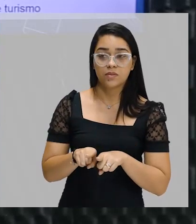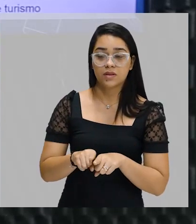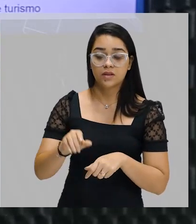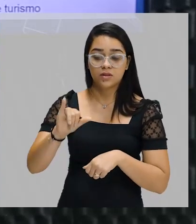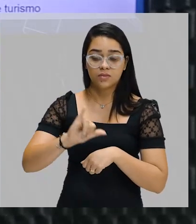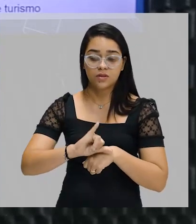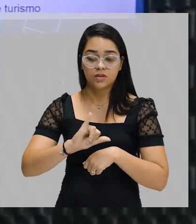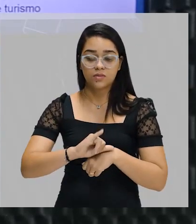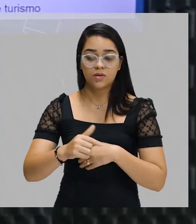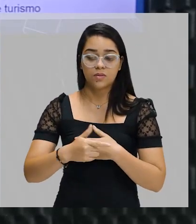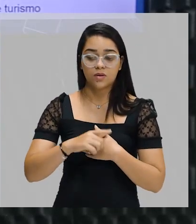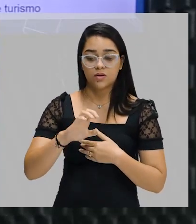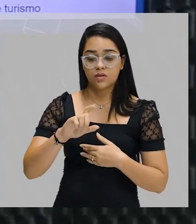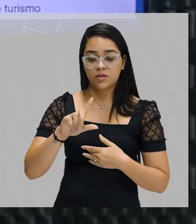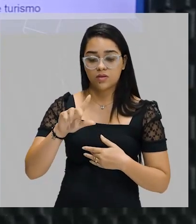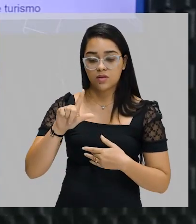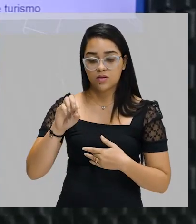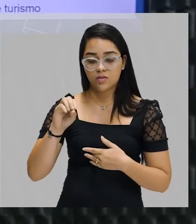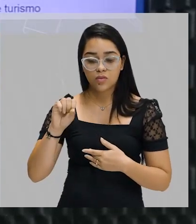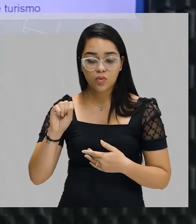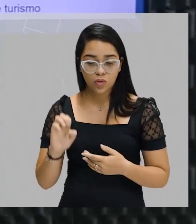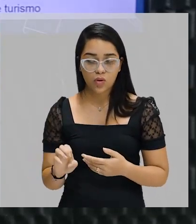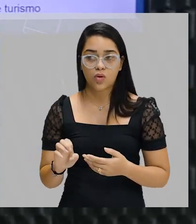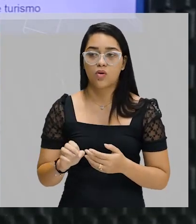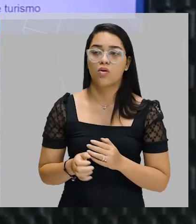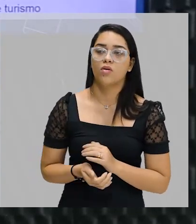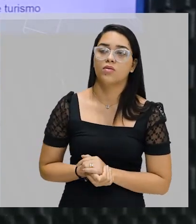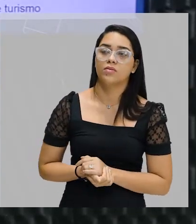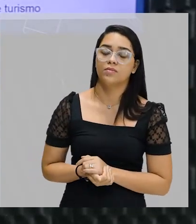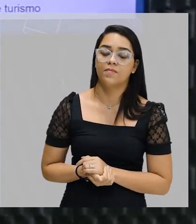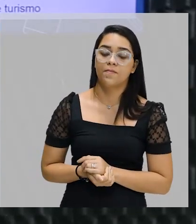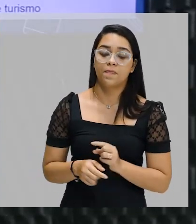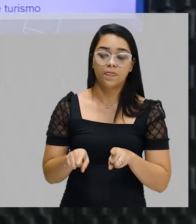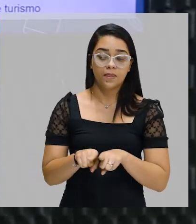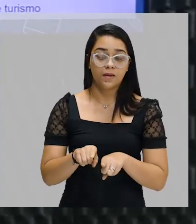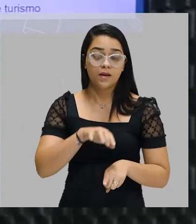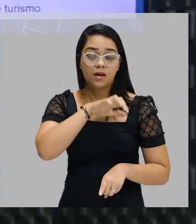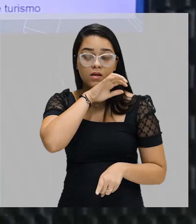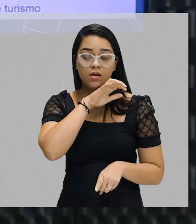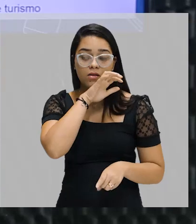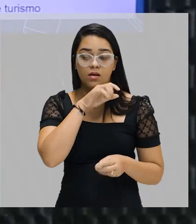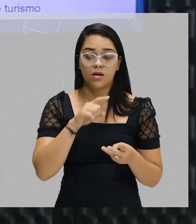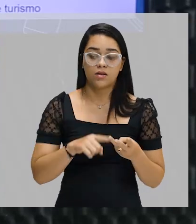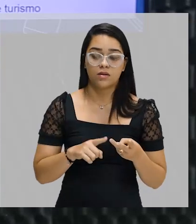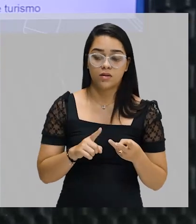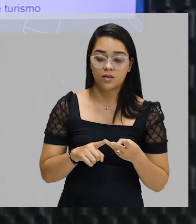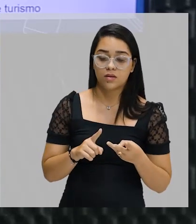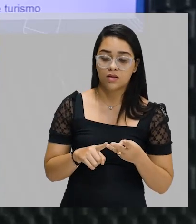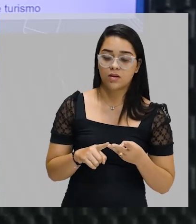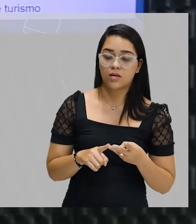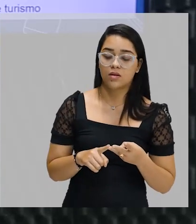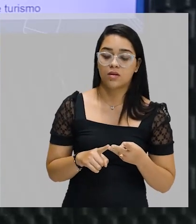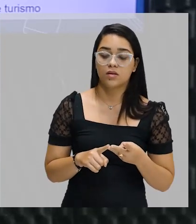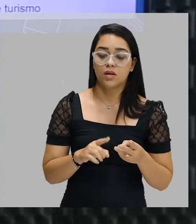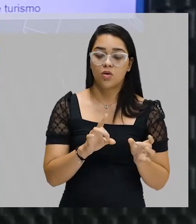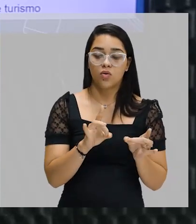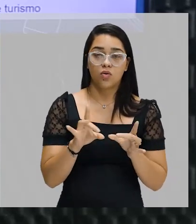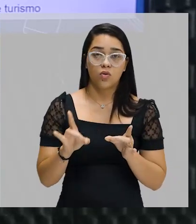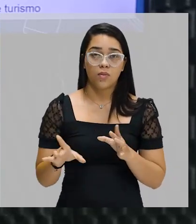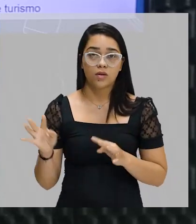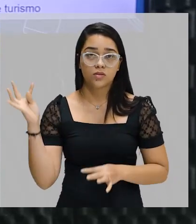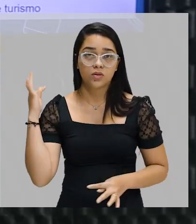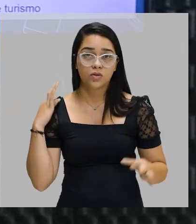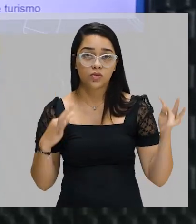temos destaque para as atividades de metalurgia, tá certo? Com a nossa Alumar. Nós temos também a produção de papel celulose com a fábrica da Suzano